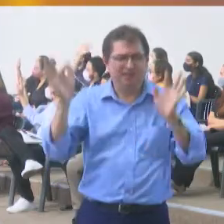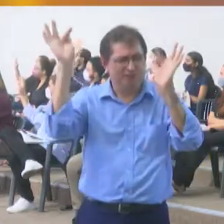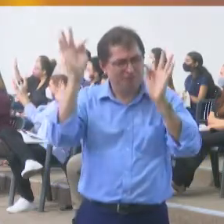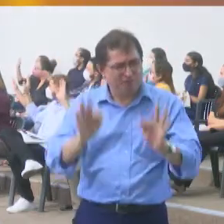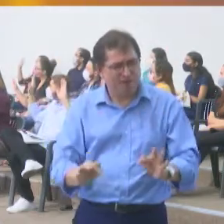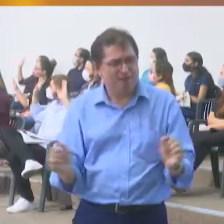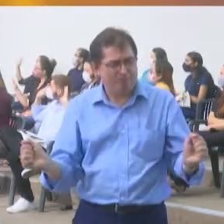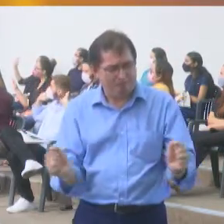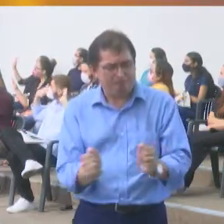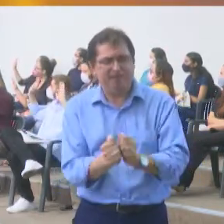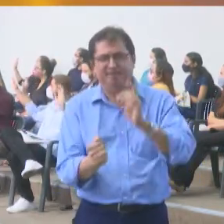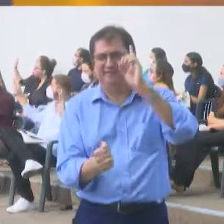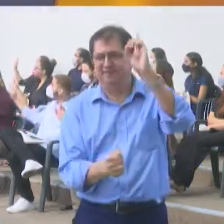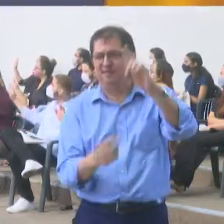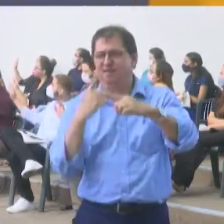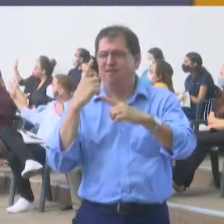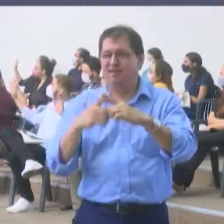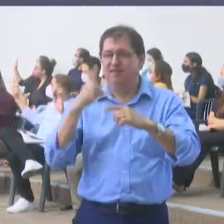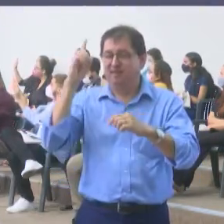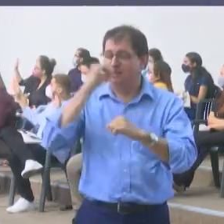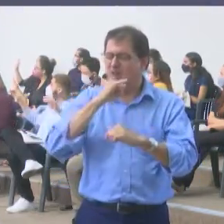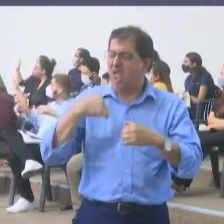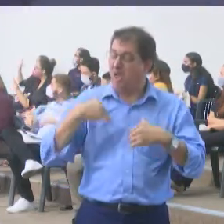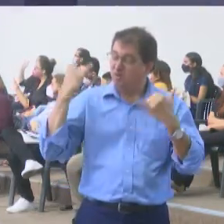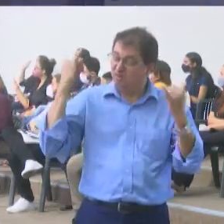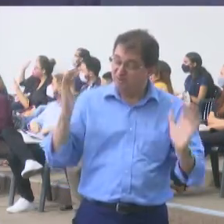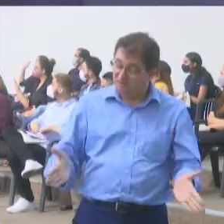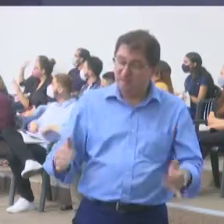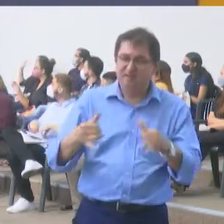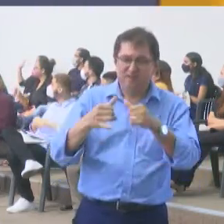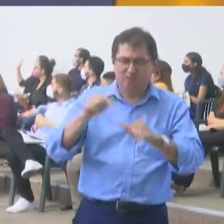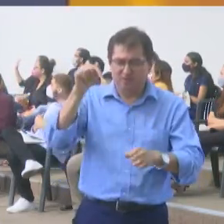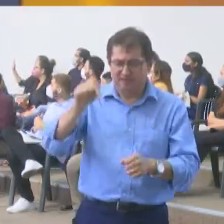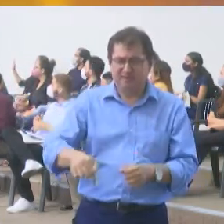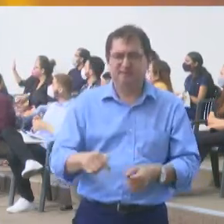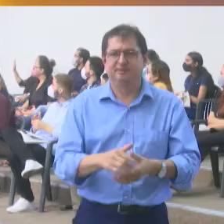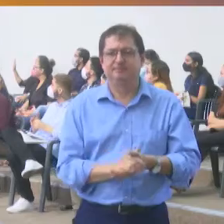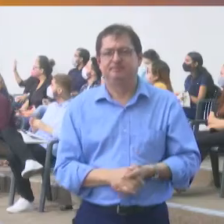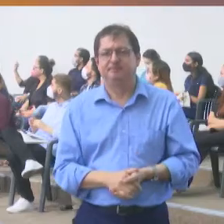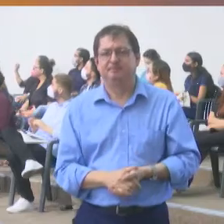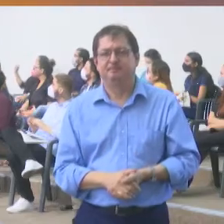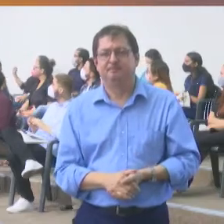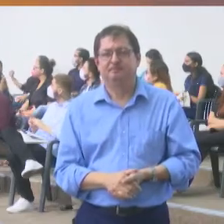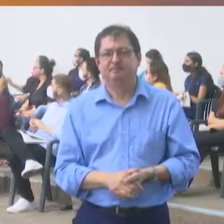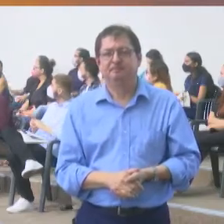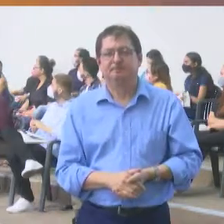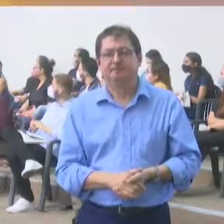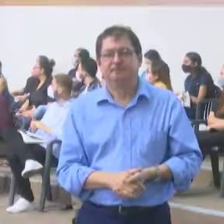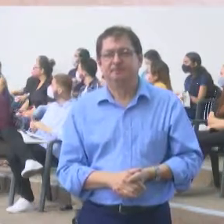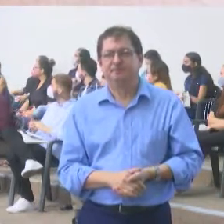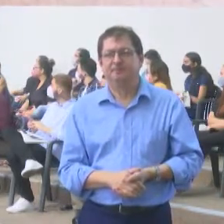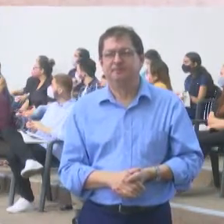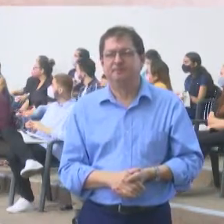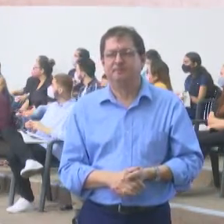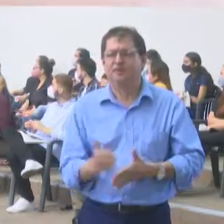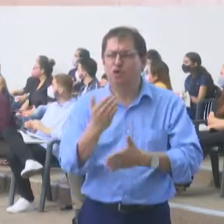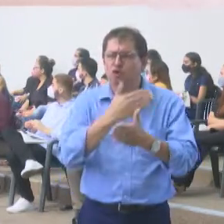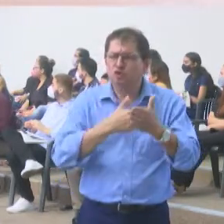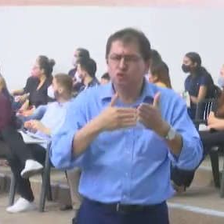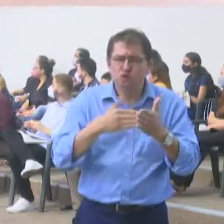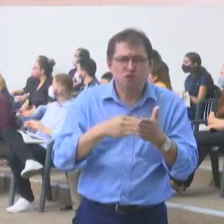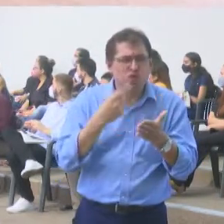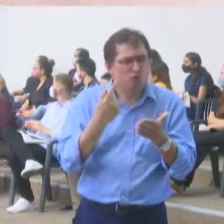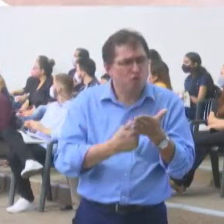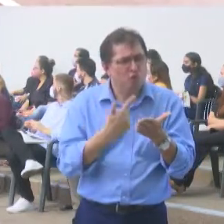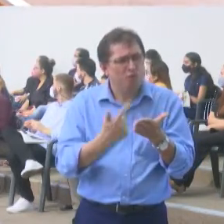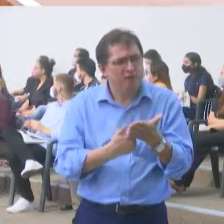alegria, porque eu já estou aqui. Então vem de onde você está e dê um passo de fé até onde eu estou. Por todo o livro, a providência de